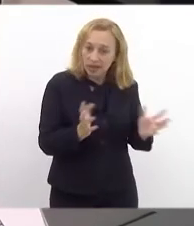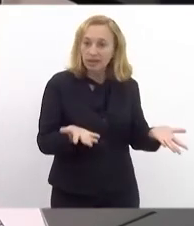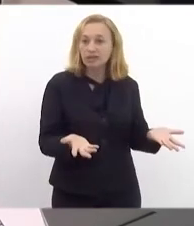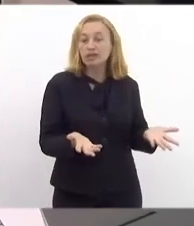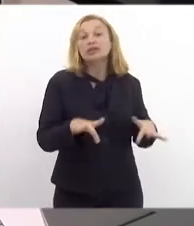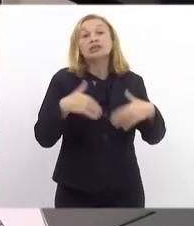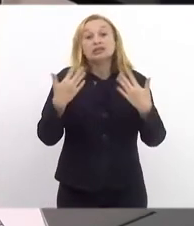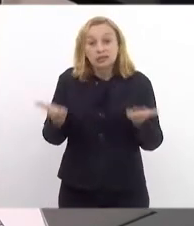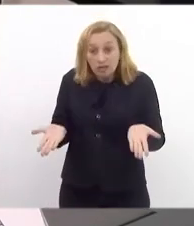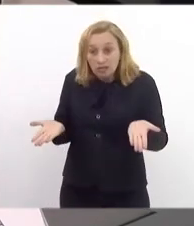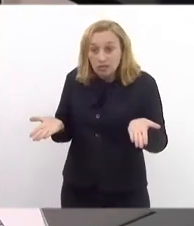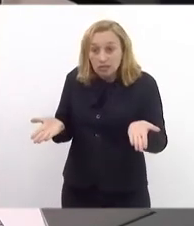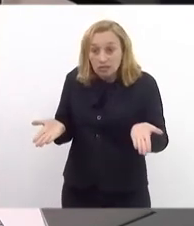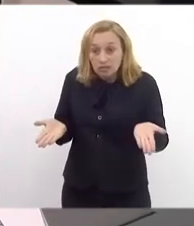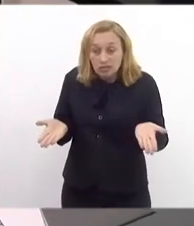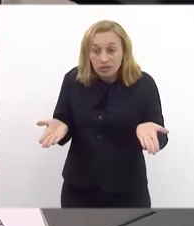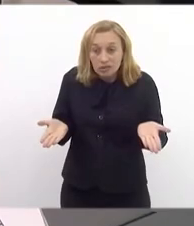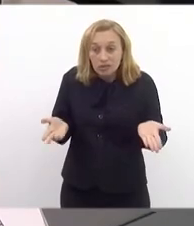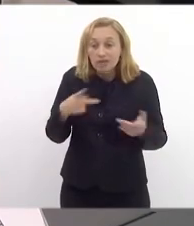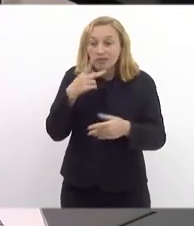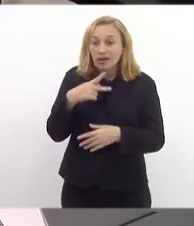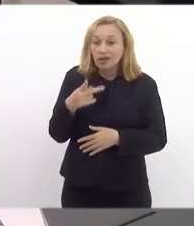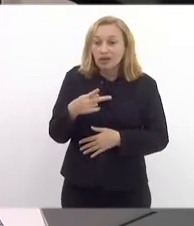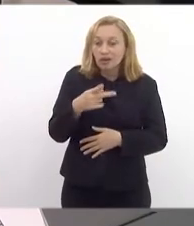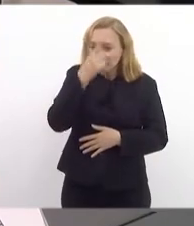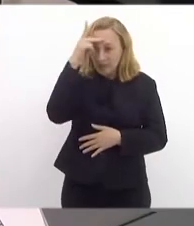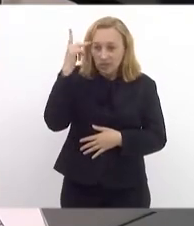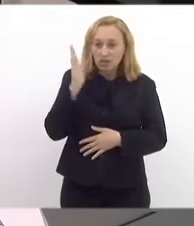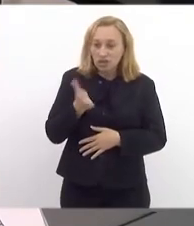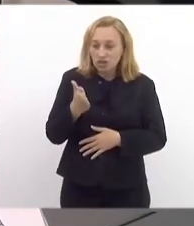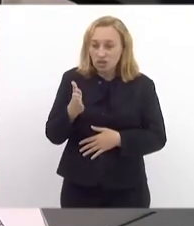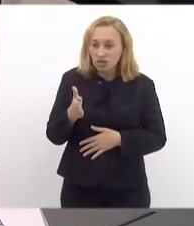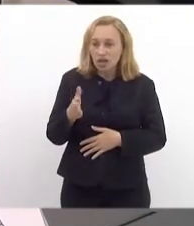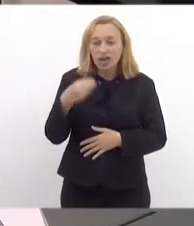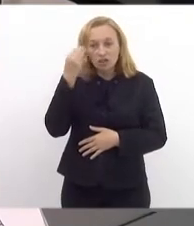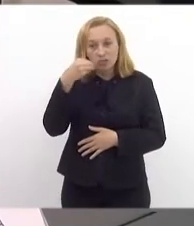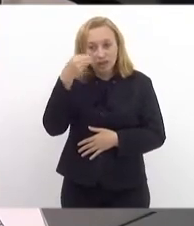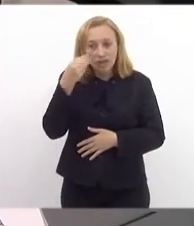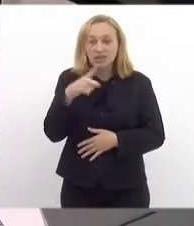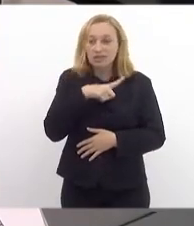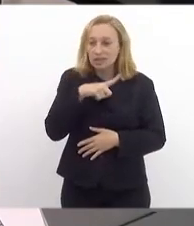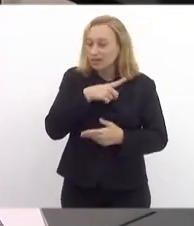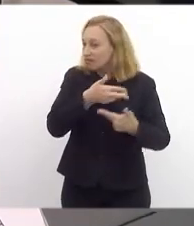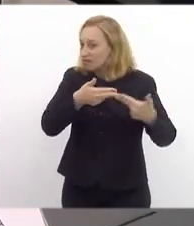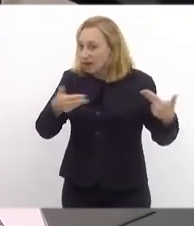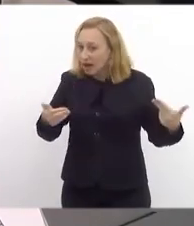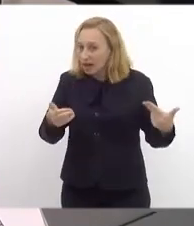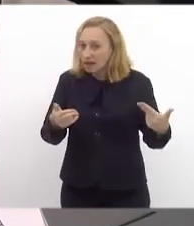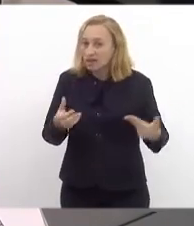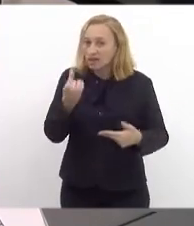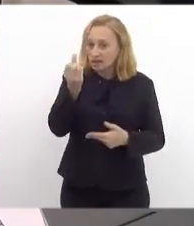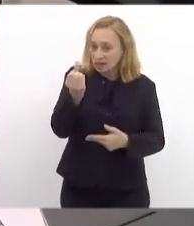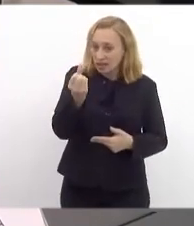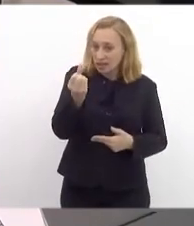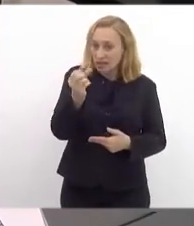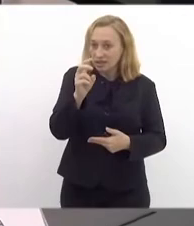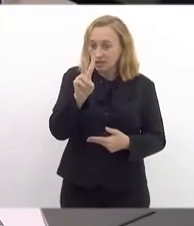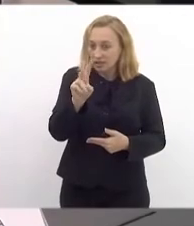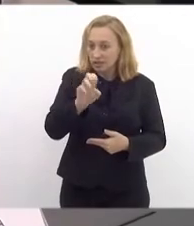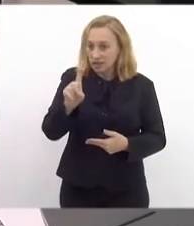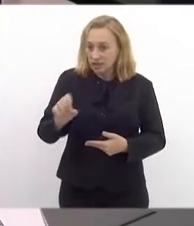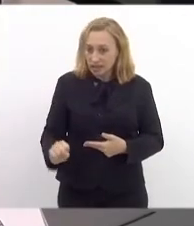então aqui tá falando alguém que já passou por todas as esferas e nos seus seis mandar Você